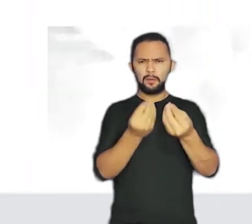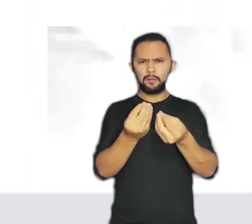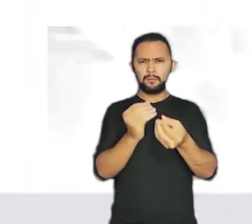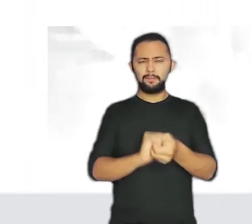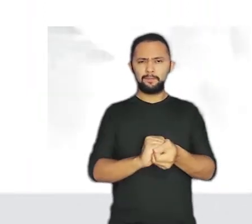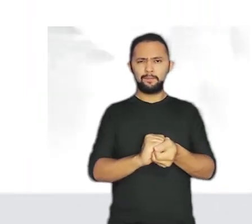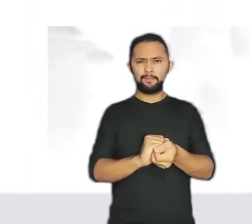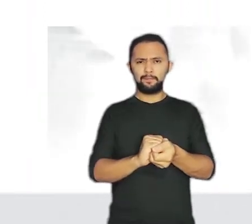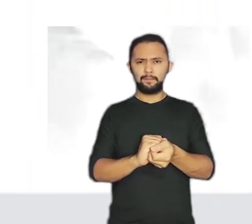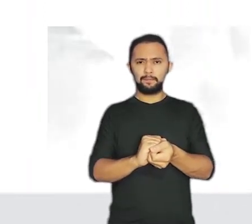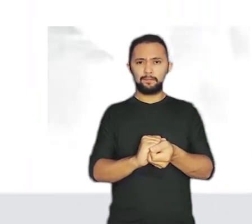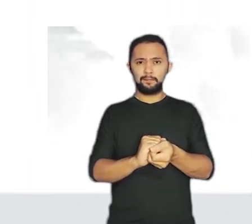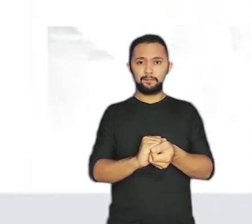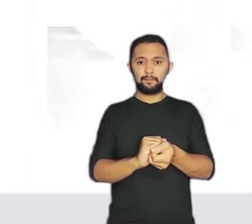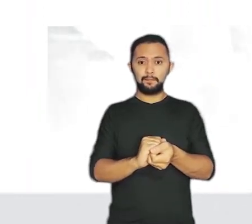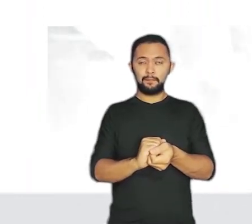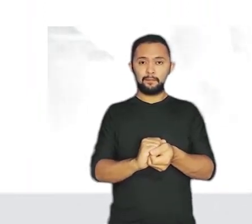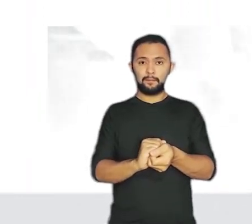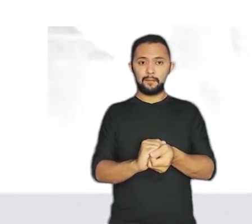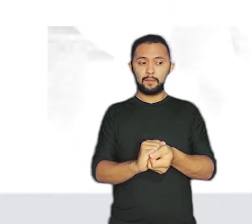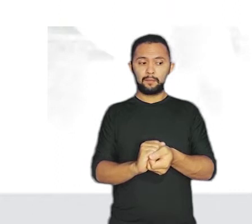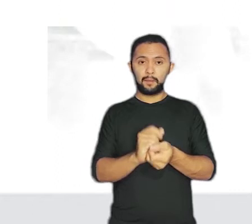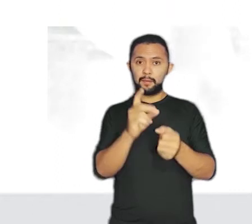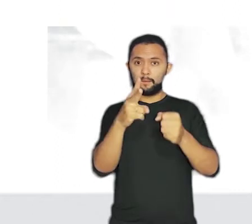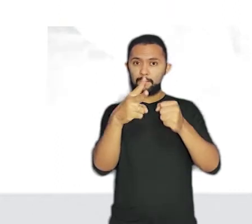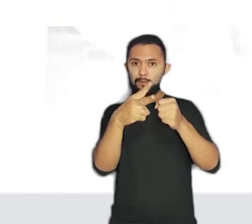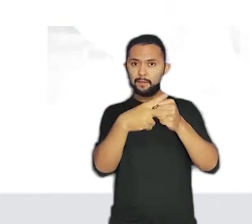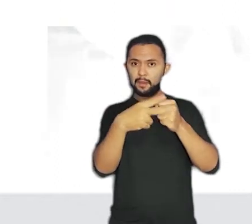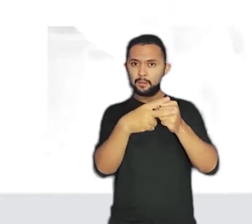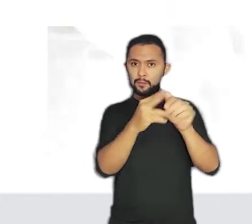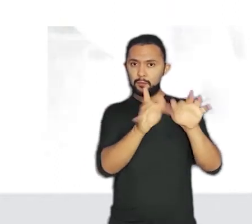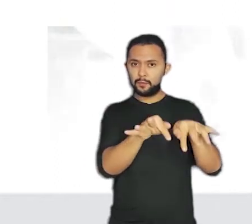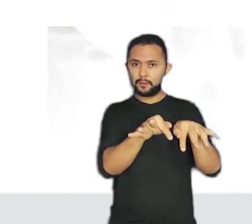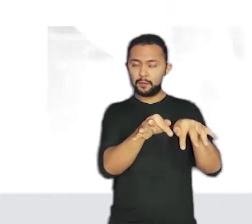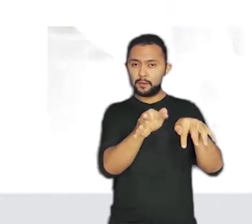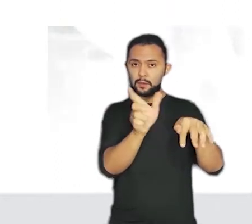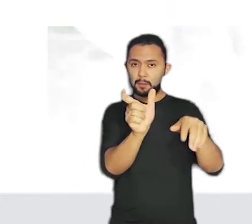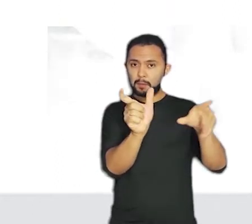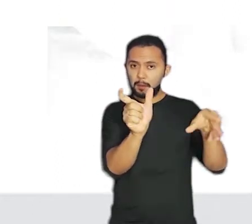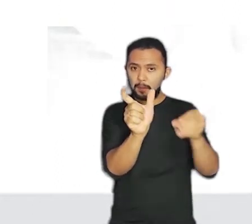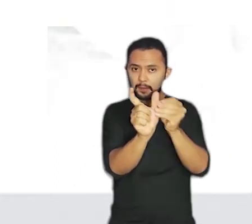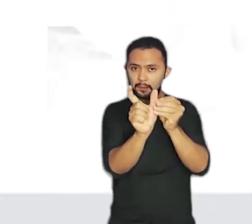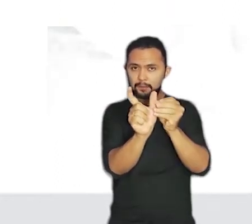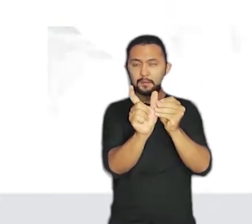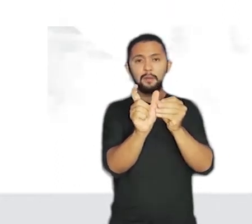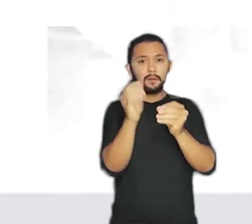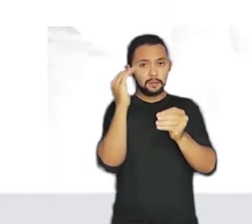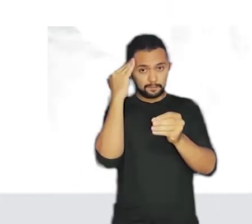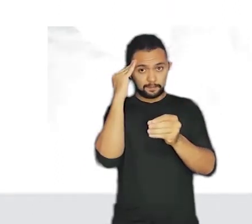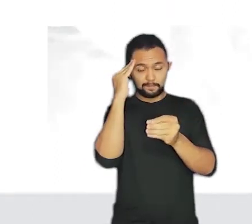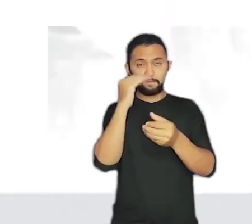identifica? Por conta aí da desinência verbal. E aí lá nas estruturas das palavras, a gente viu o que são as desinências,